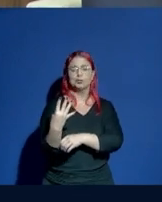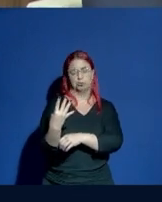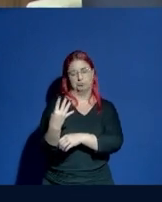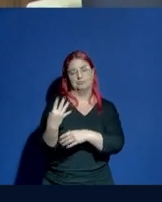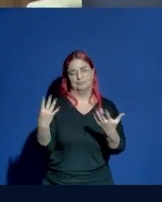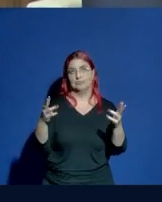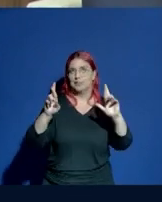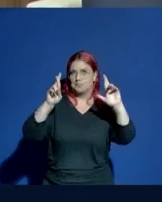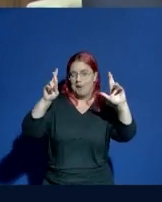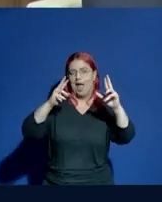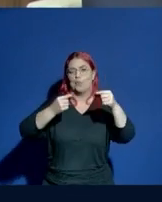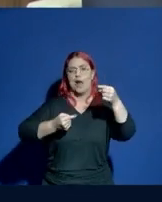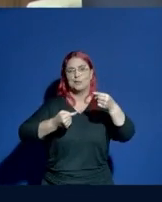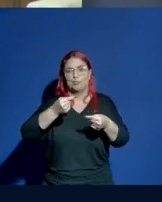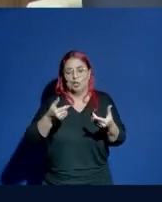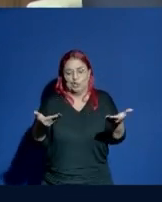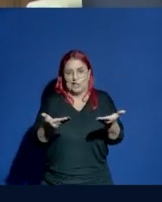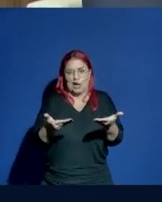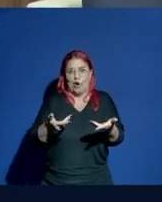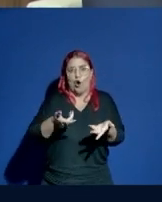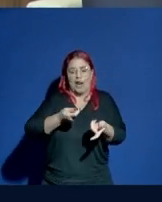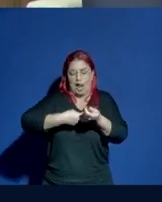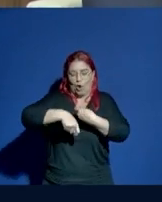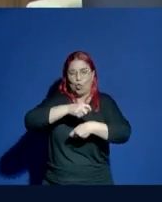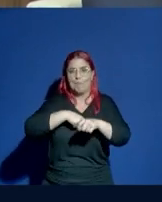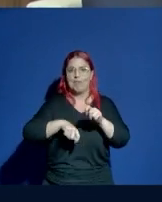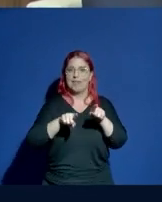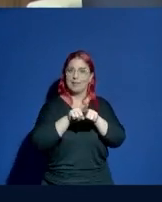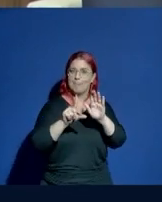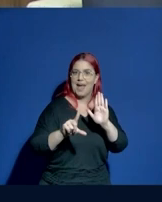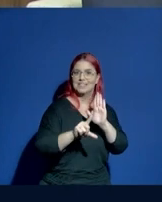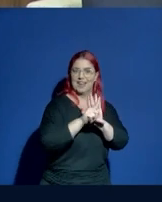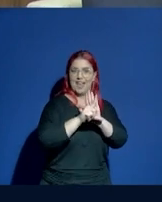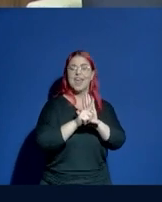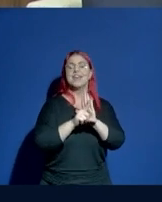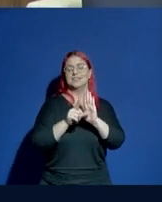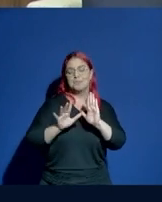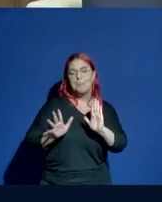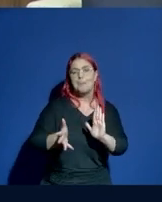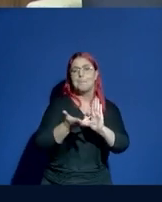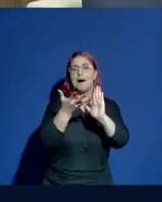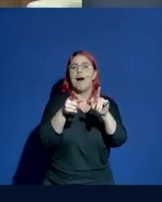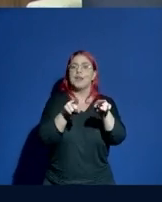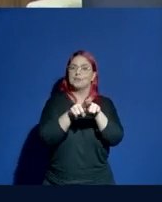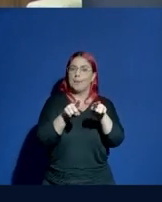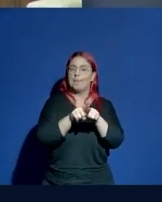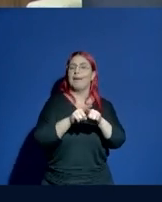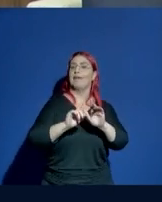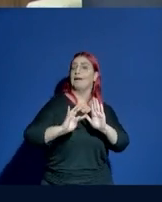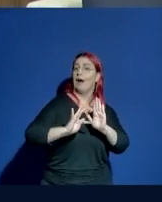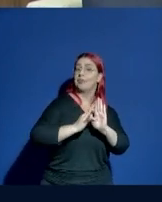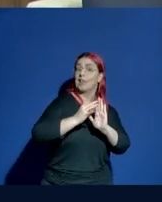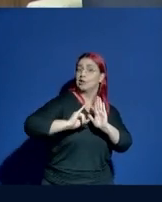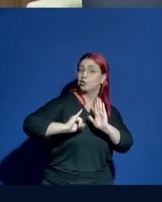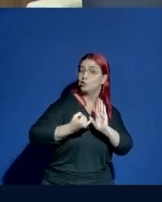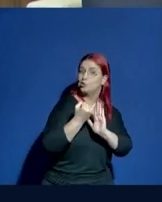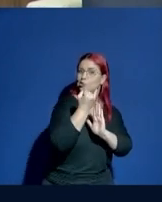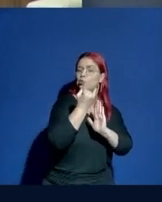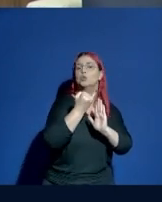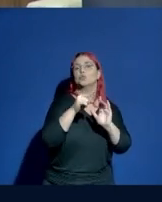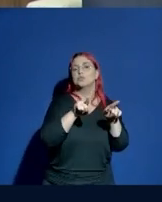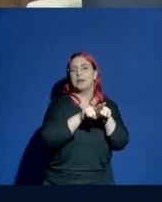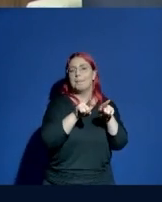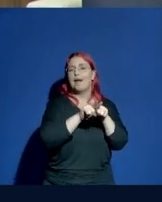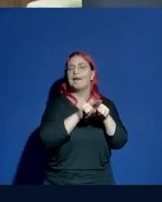com as políticas econômicas que estão sendo introduzidas e talvez mexer nas questões da taxa de juros e